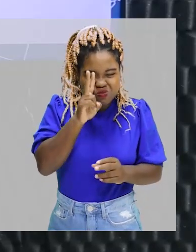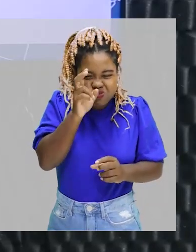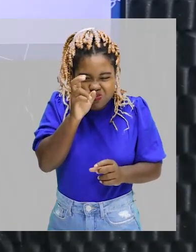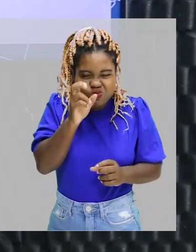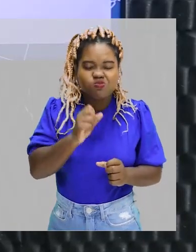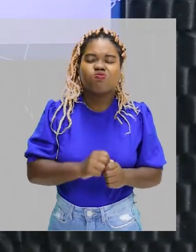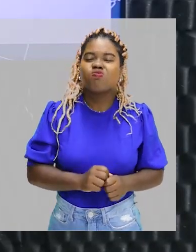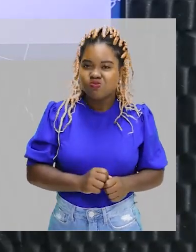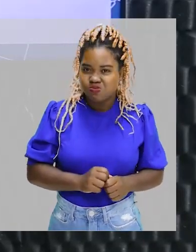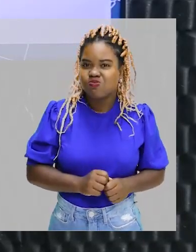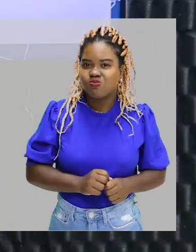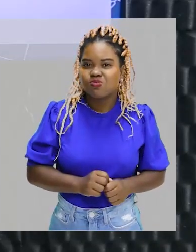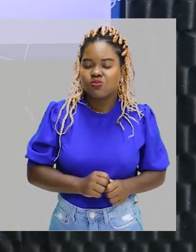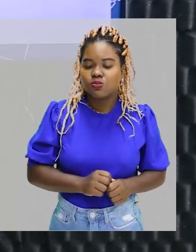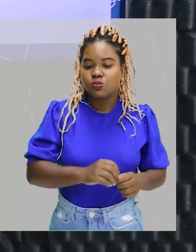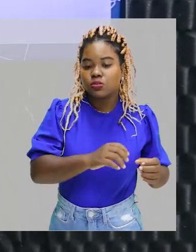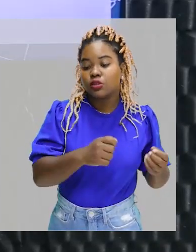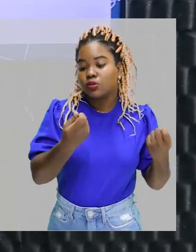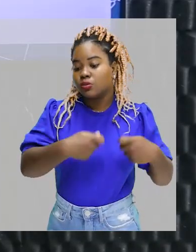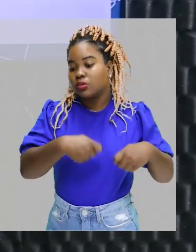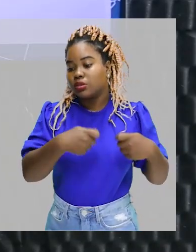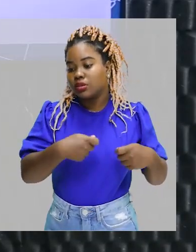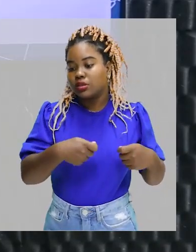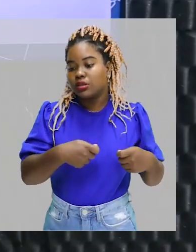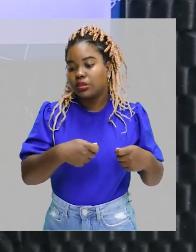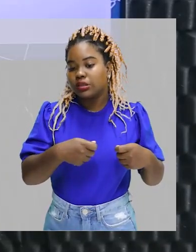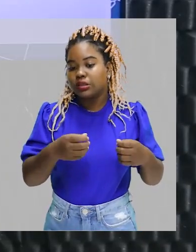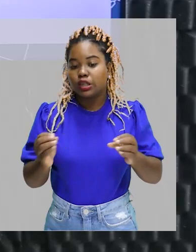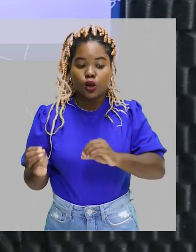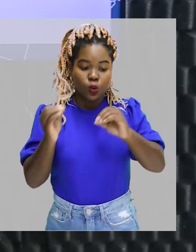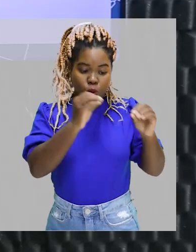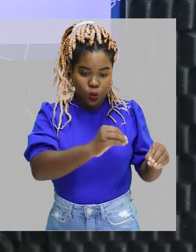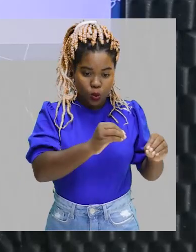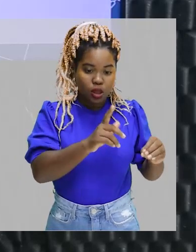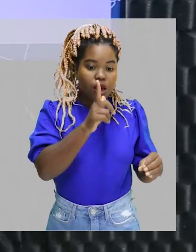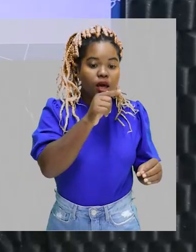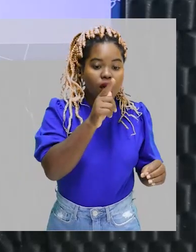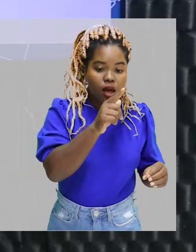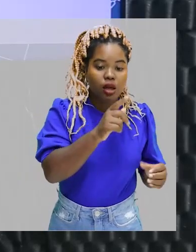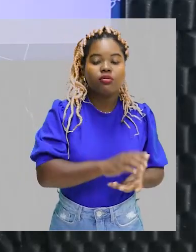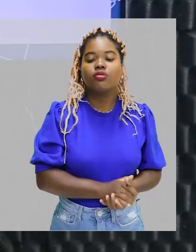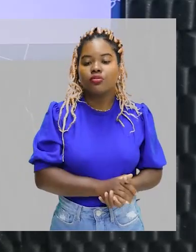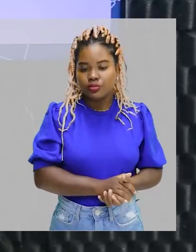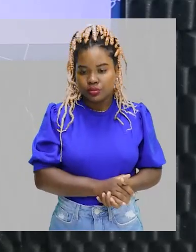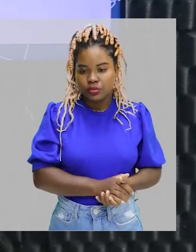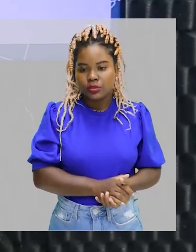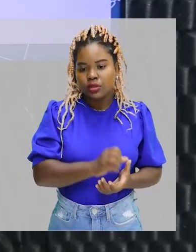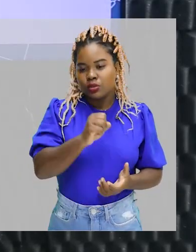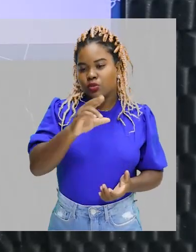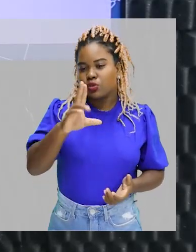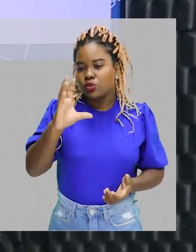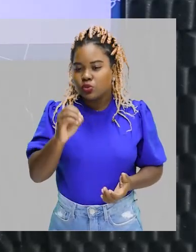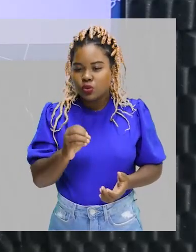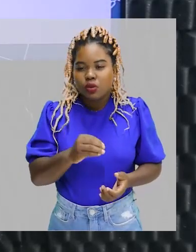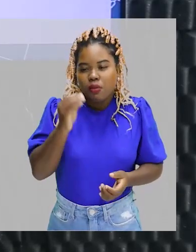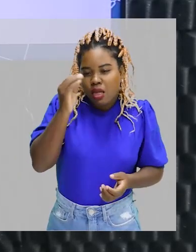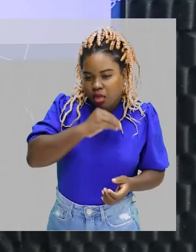muito concentrado. Então, você precisa adicionar água para torná-lo, esse suco mais